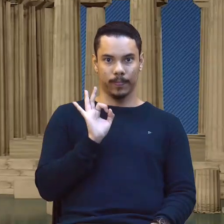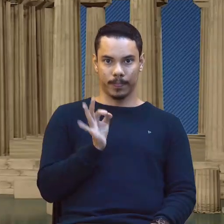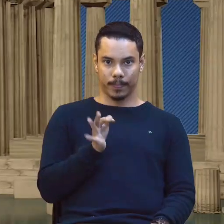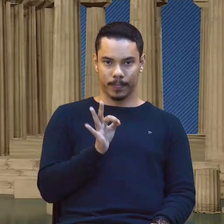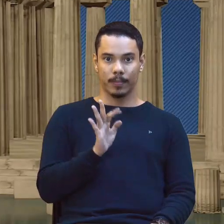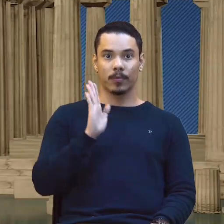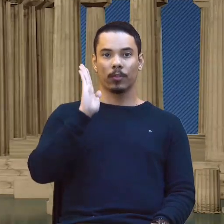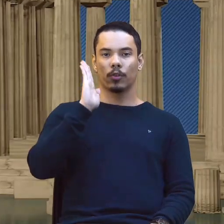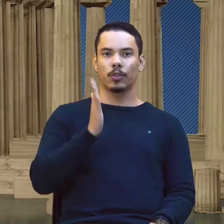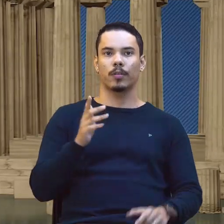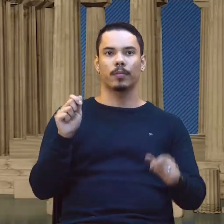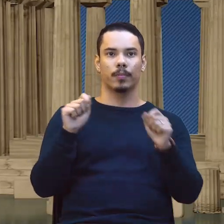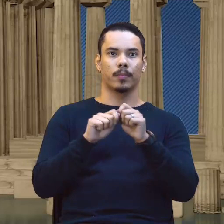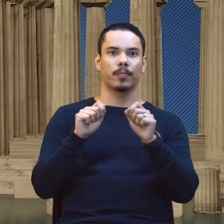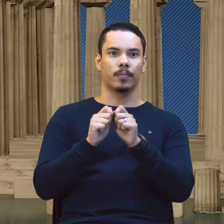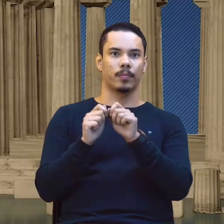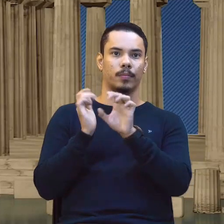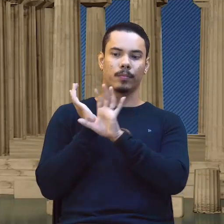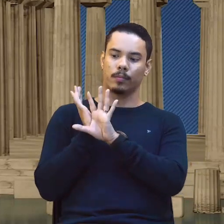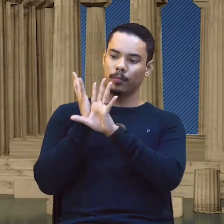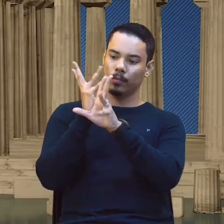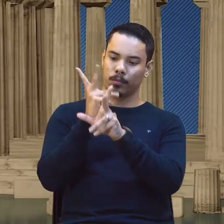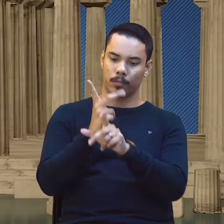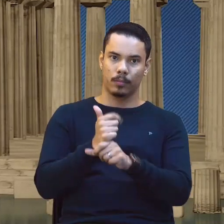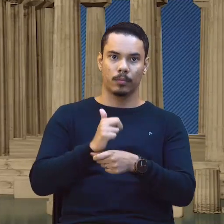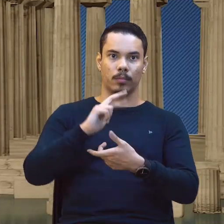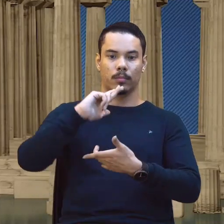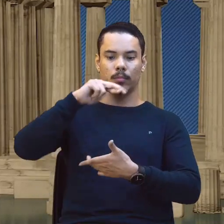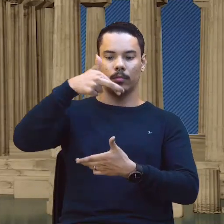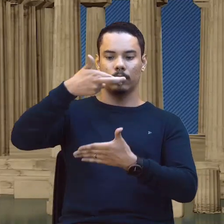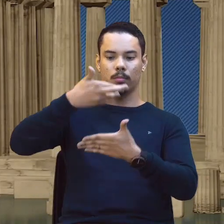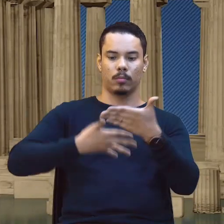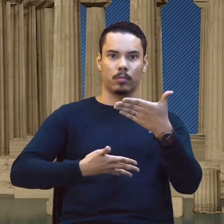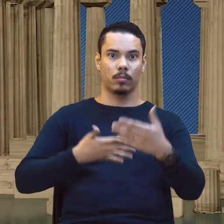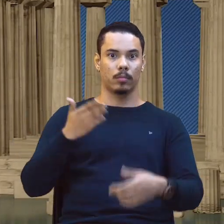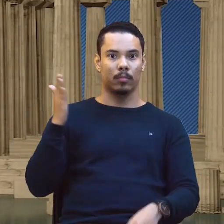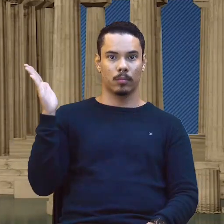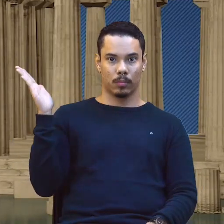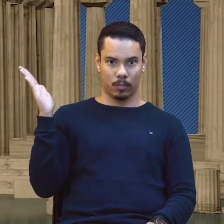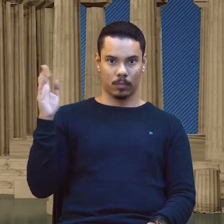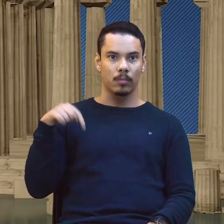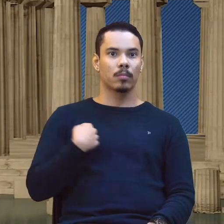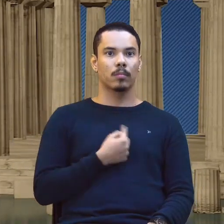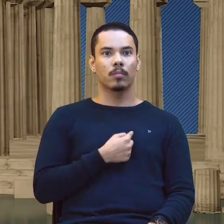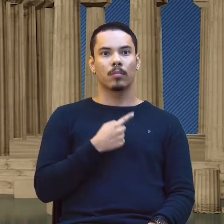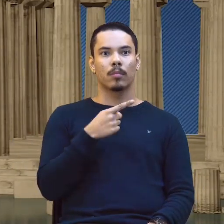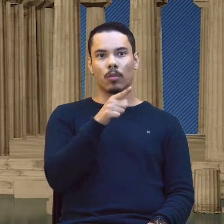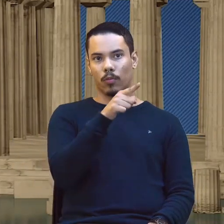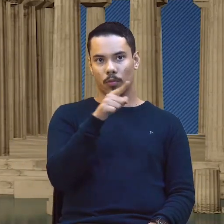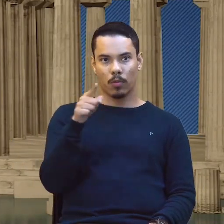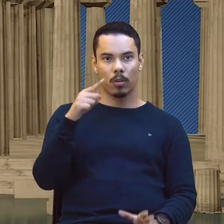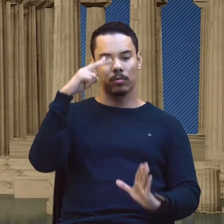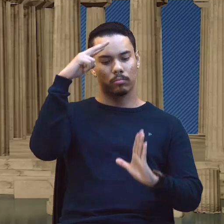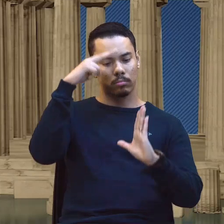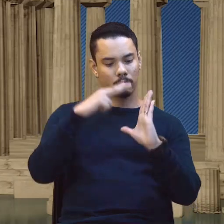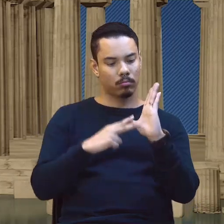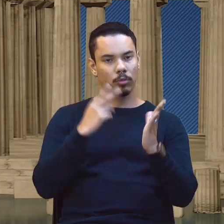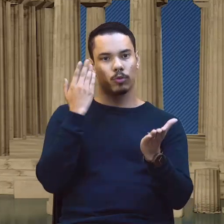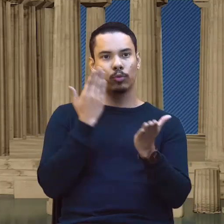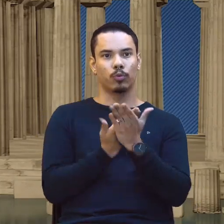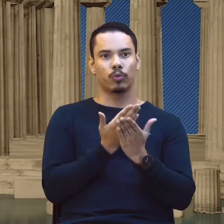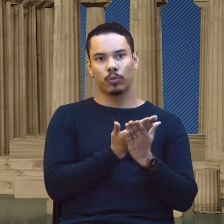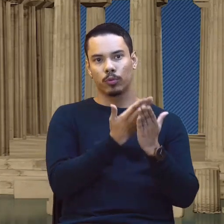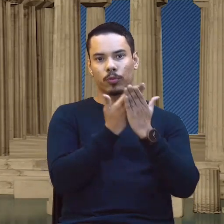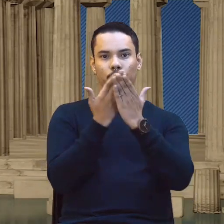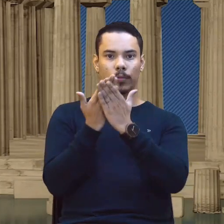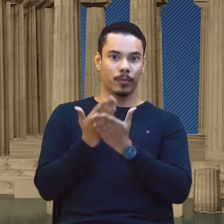Fizemos a nossa revisãozinha, né? Nossas referências aí, as quais, né, vocês vão poder estudar e